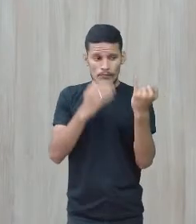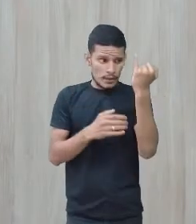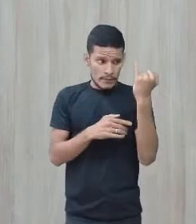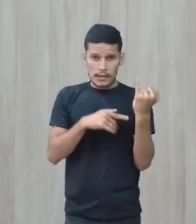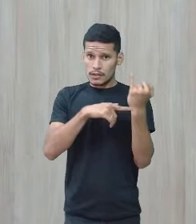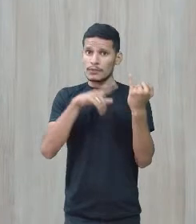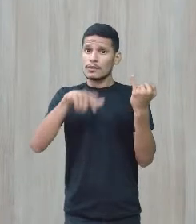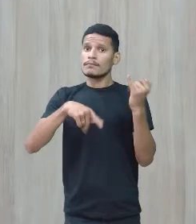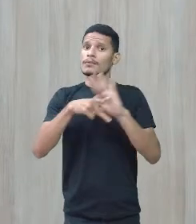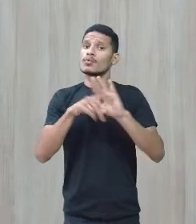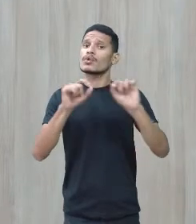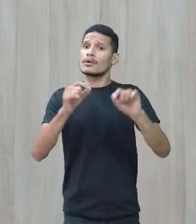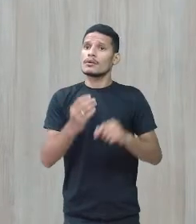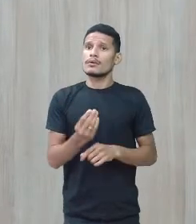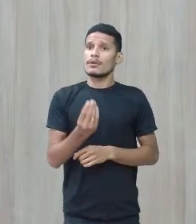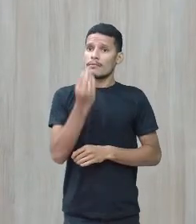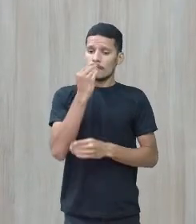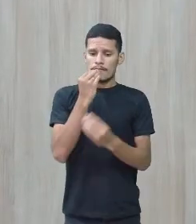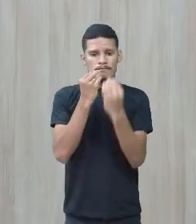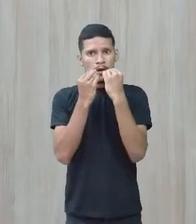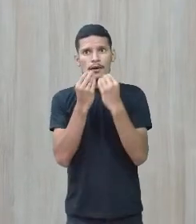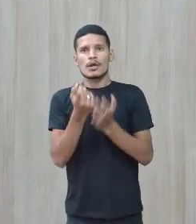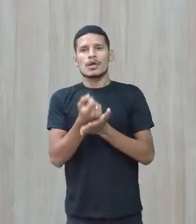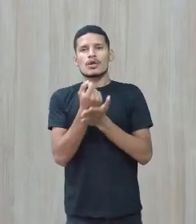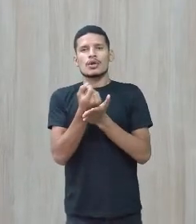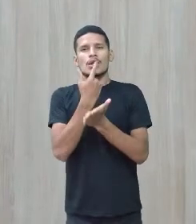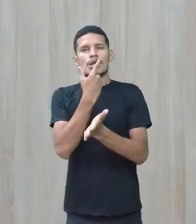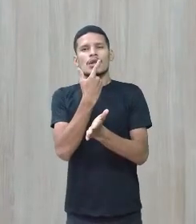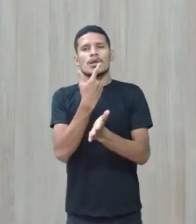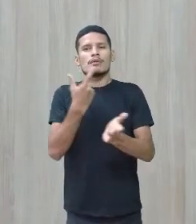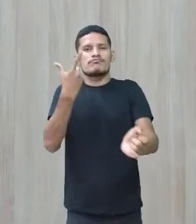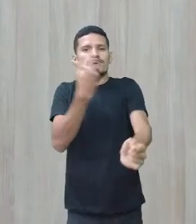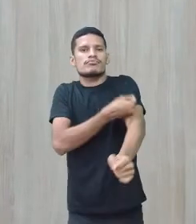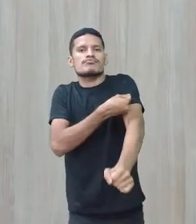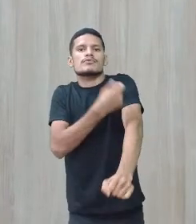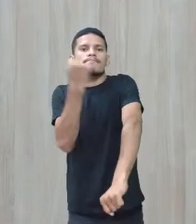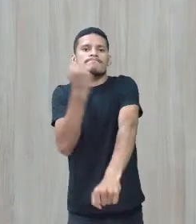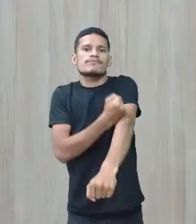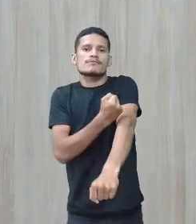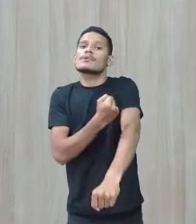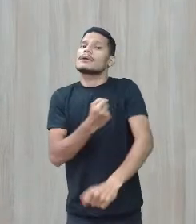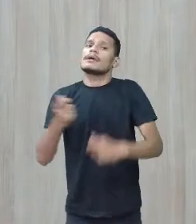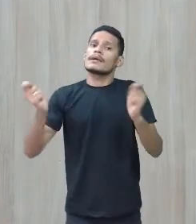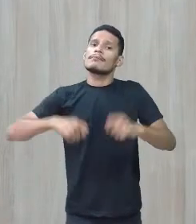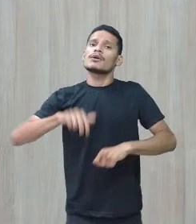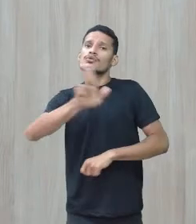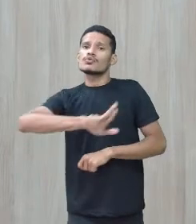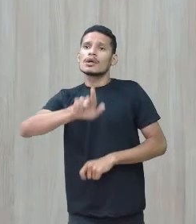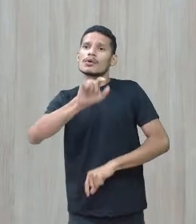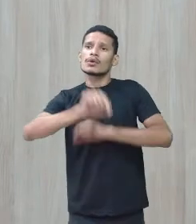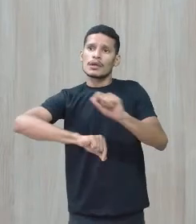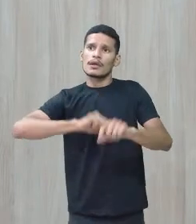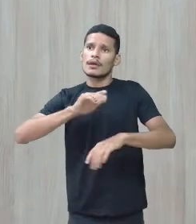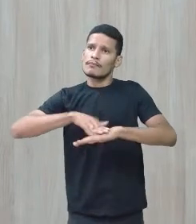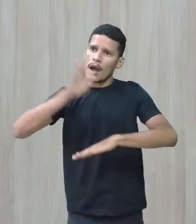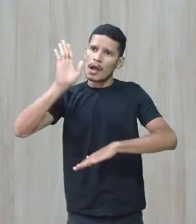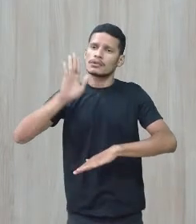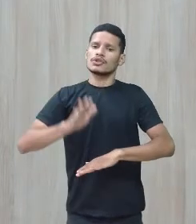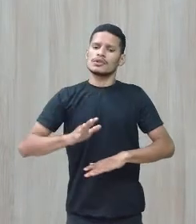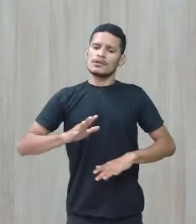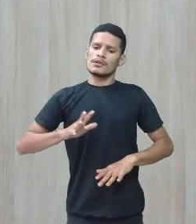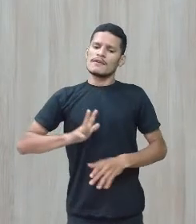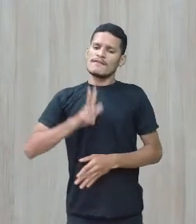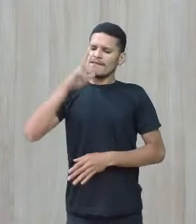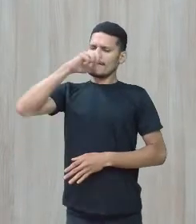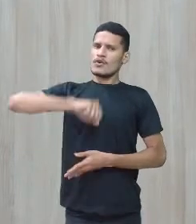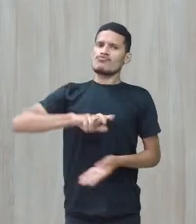toma essas substâncias, né? Faz a ingestão dessas substâncias para conseguir um rendimento maior. E aí não está só